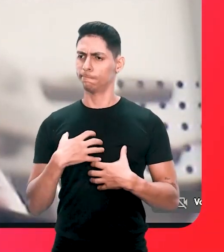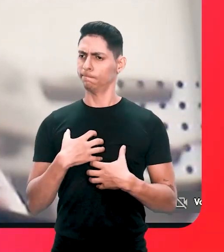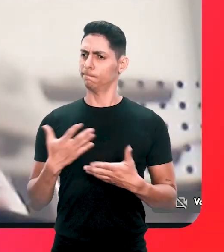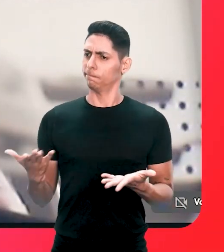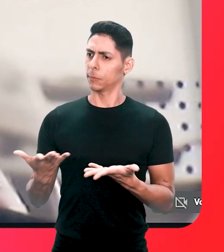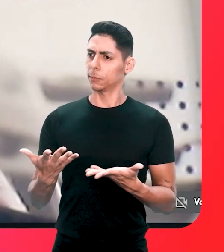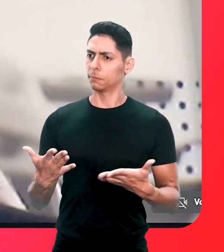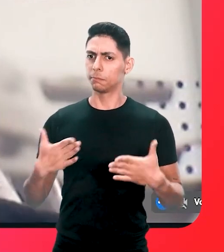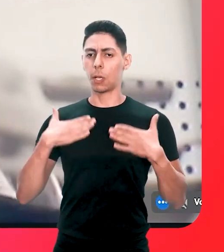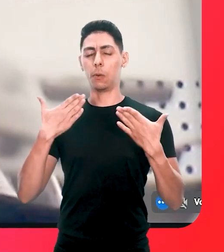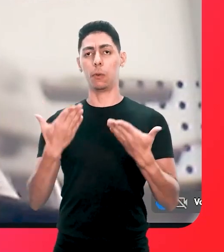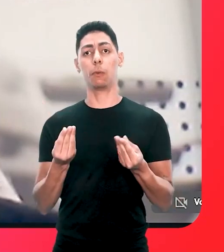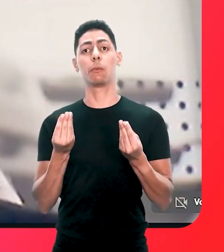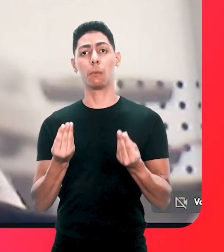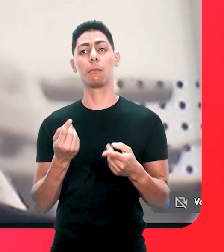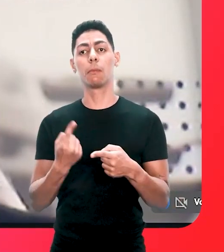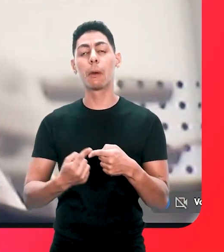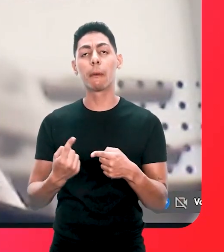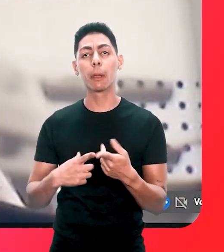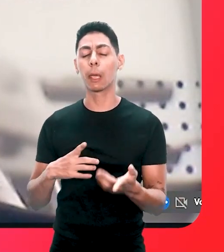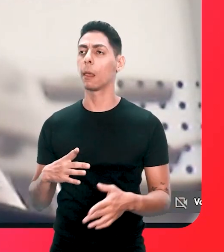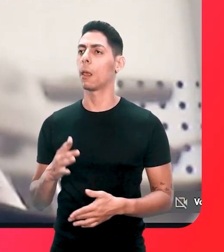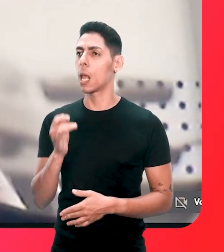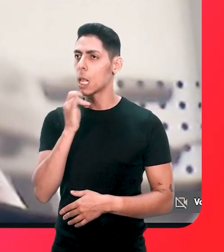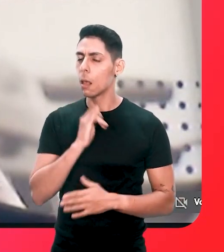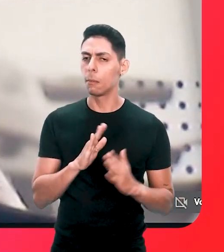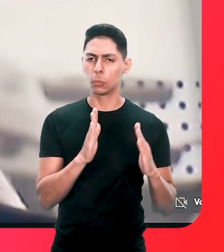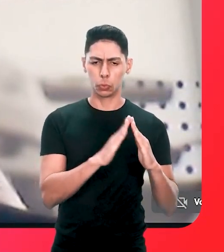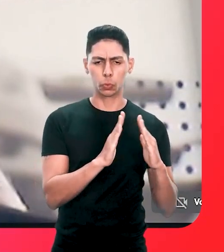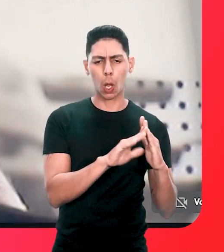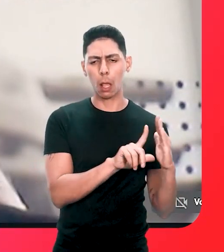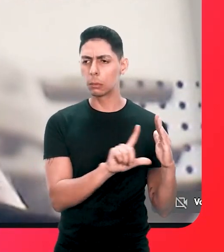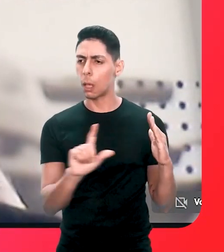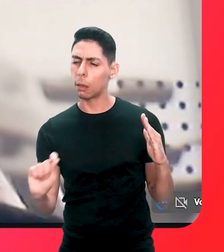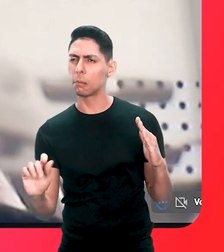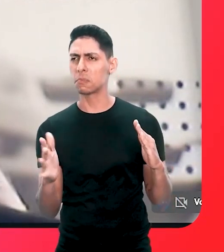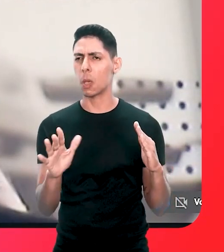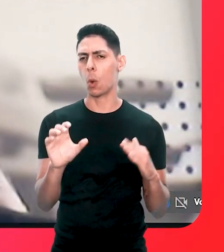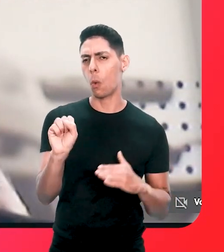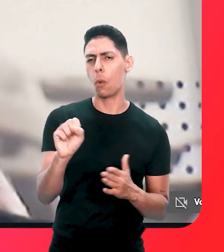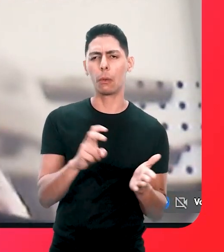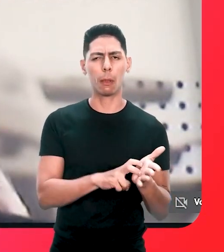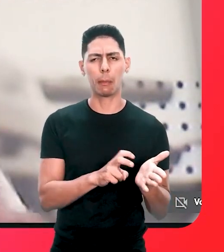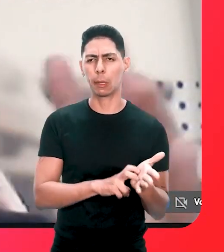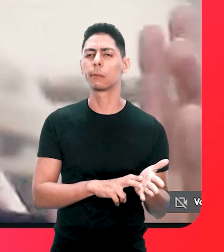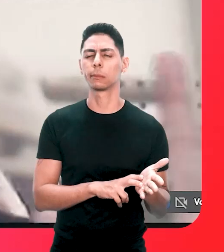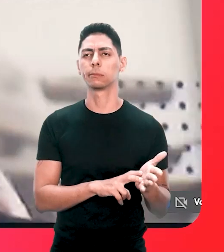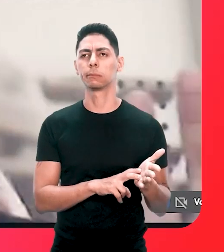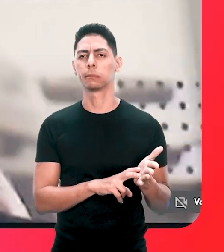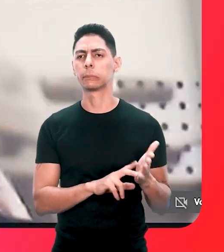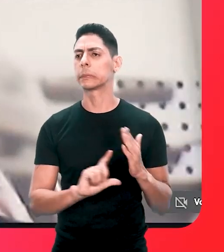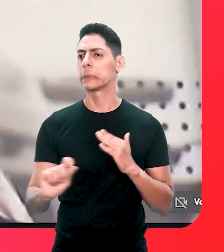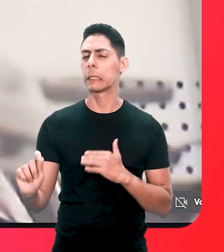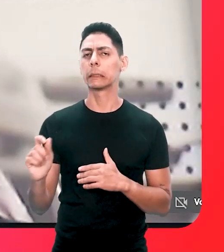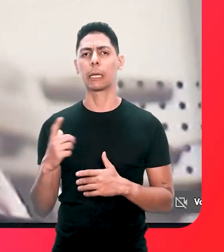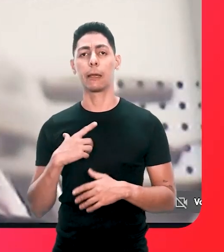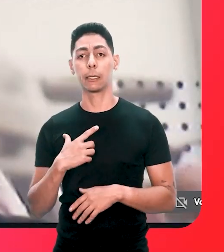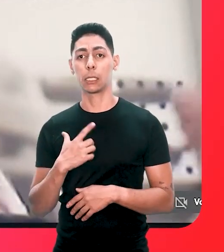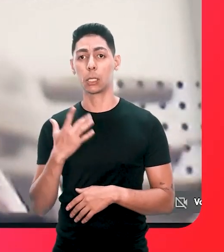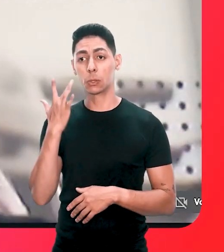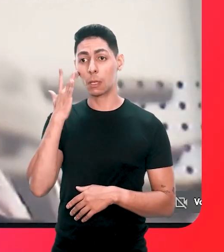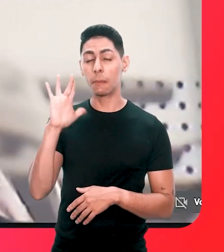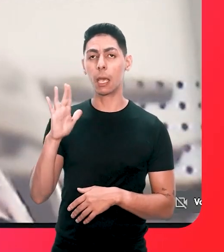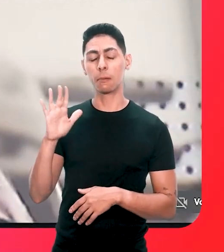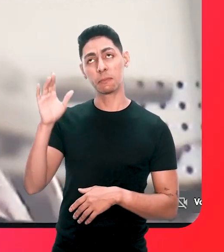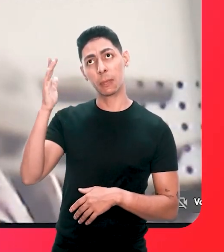impressionado, tipo, saía de casa, sei lá, 8, 9 da manhã, tinha noção da hora do